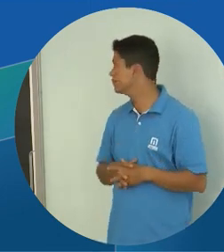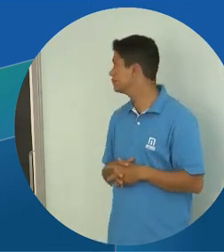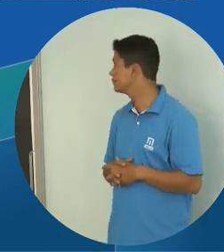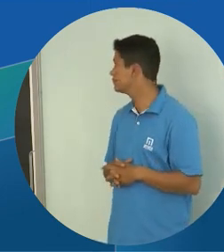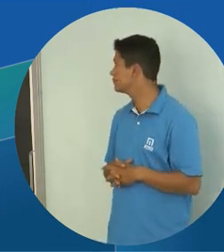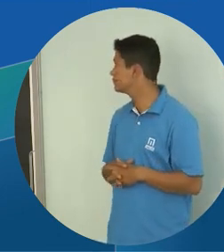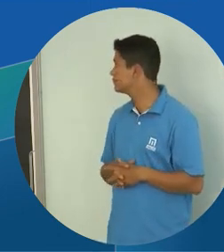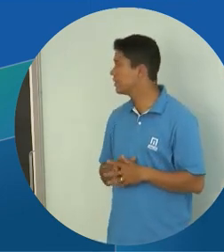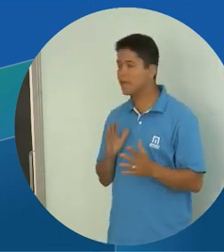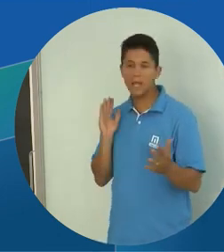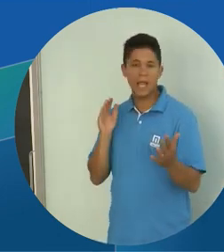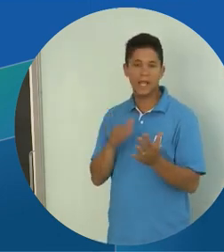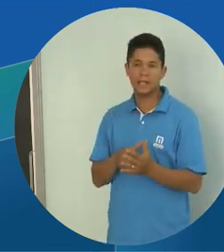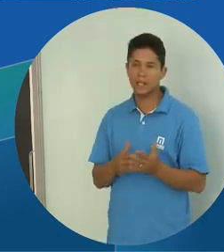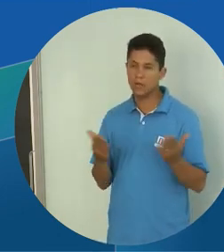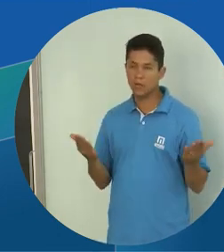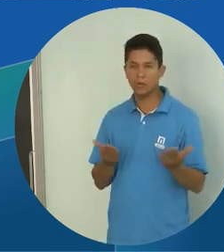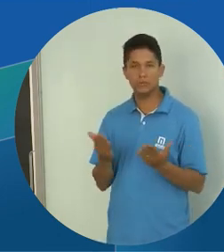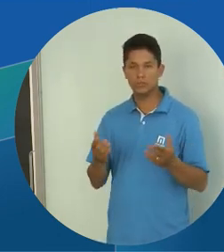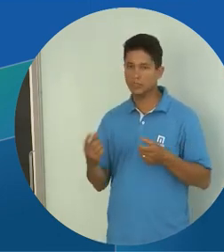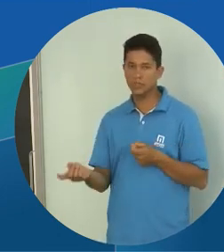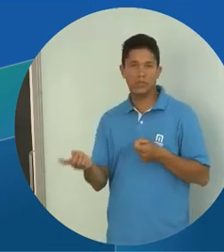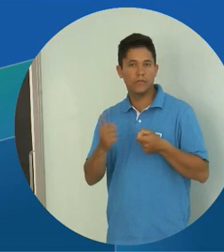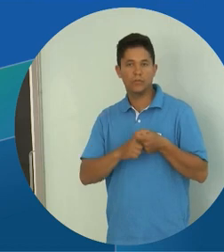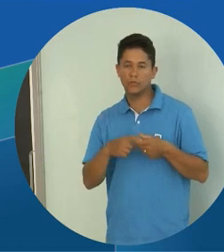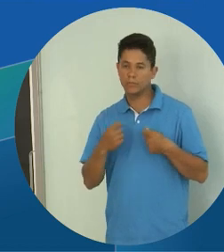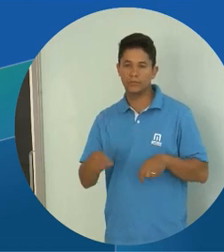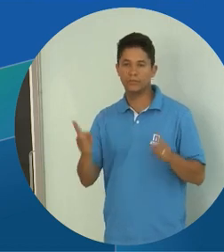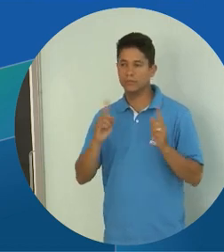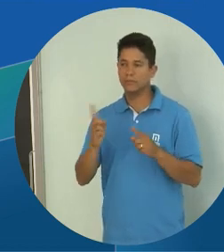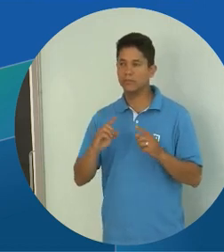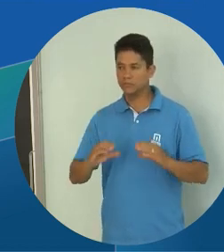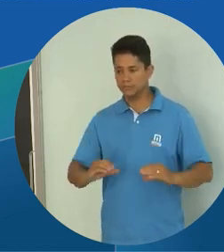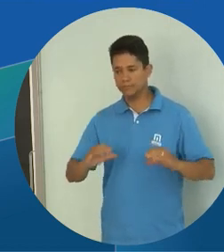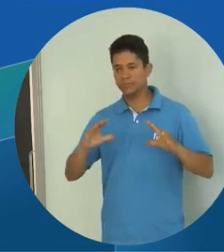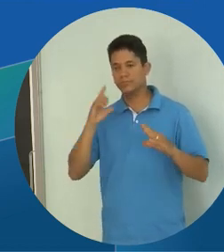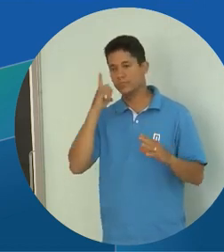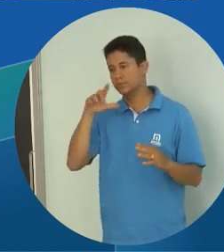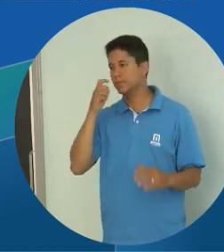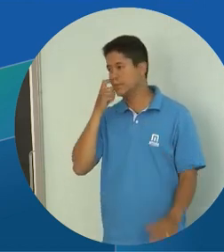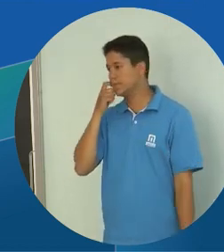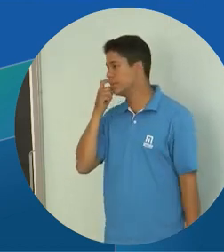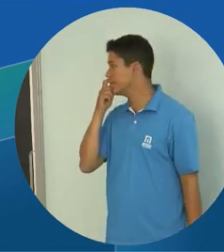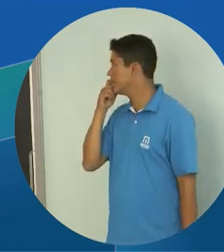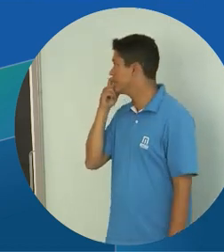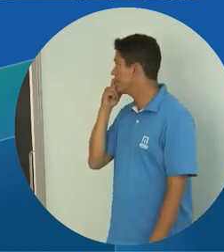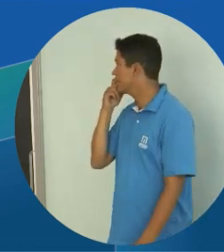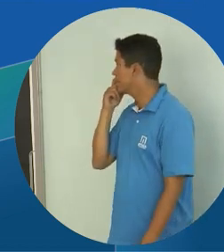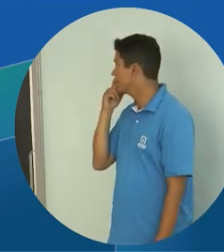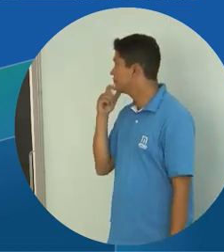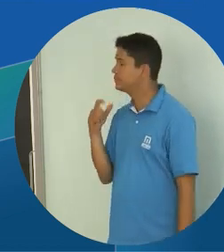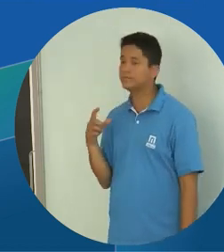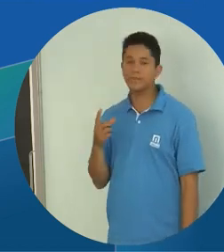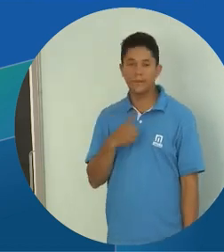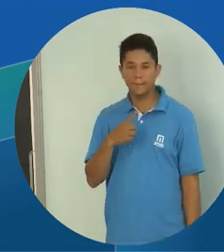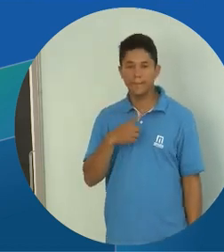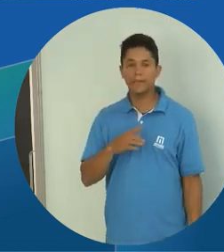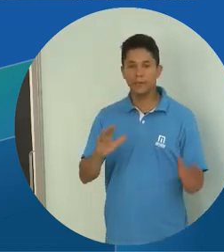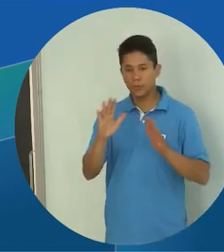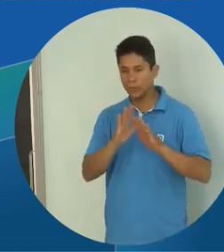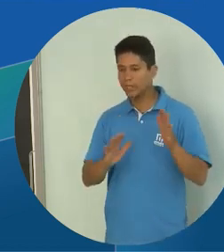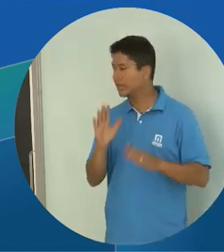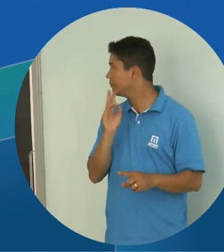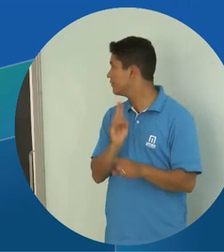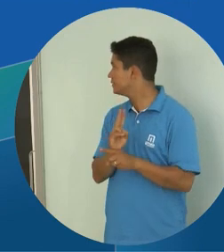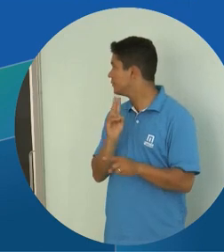placa está lá até hoje, o cliente não nos retornou, a solução funcionou perfeitamente. E também tivemos o cuidado de fazer a